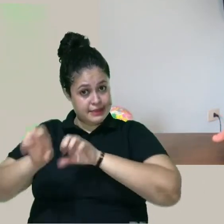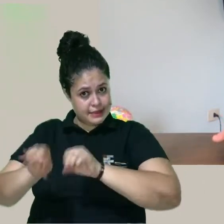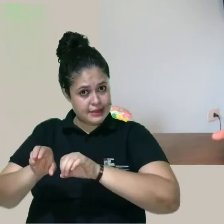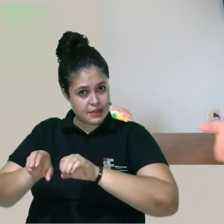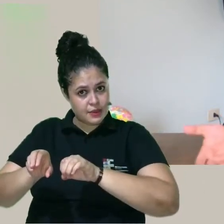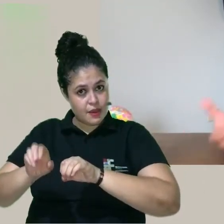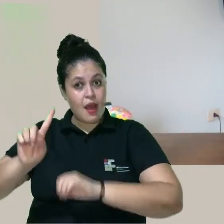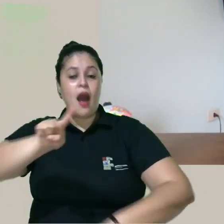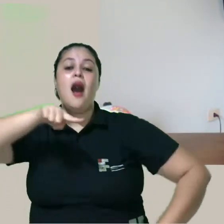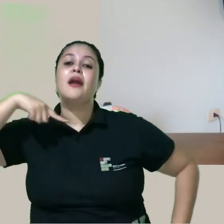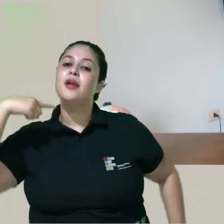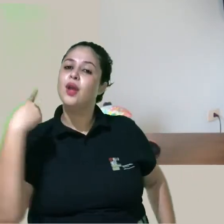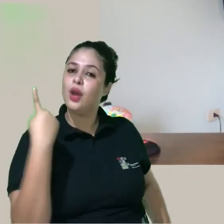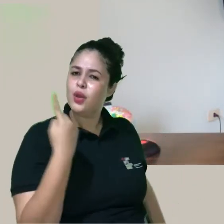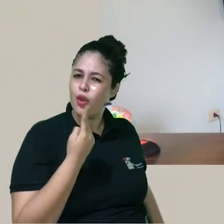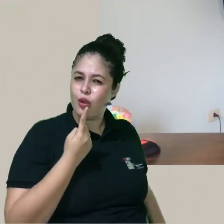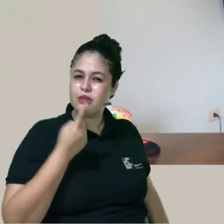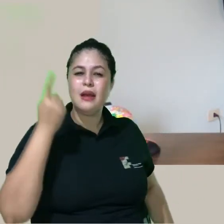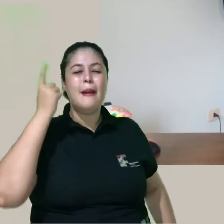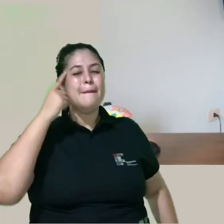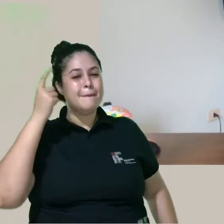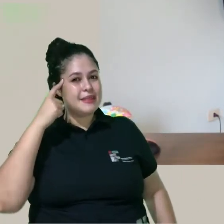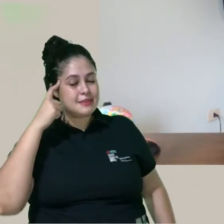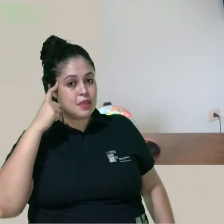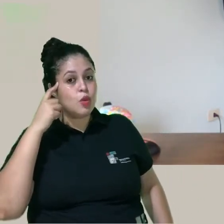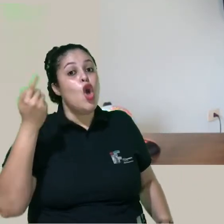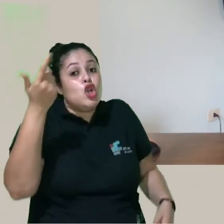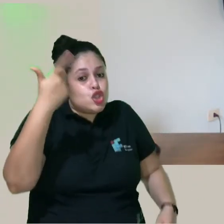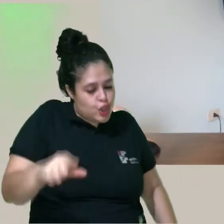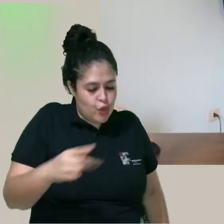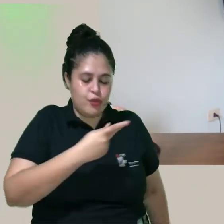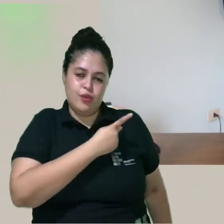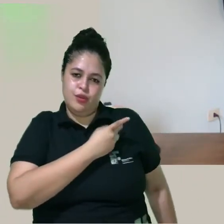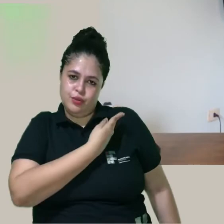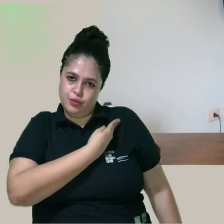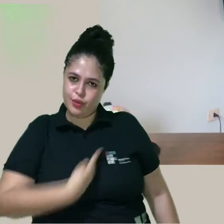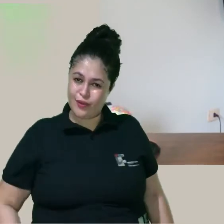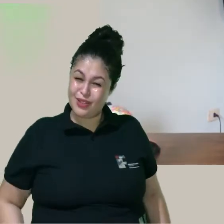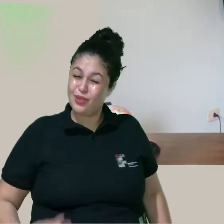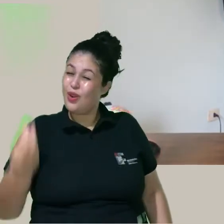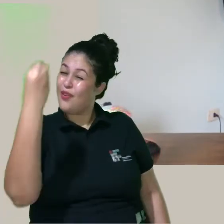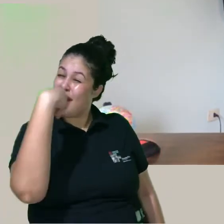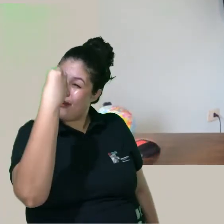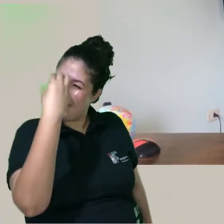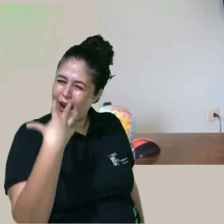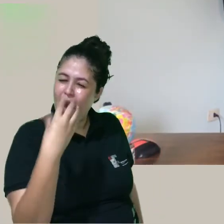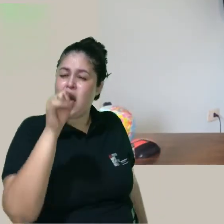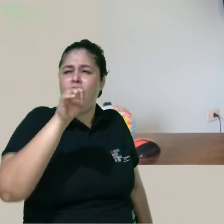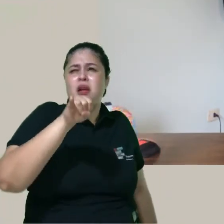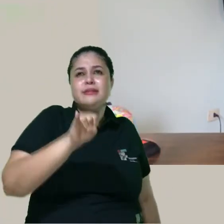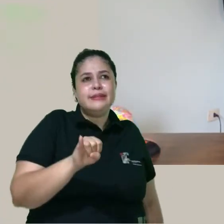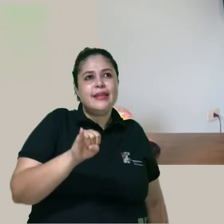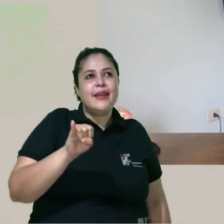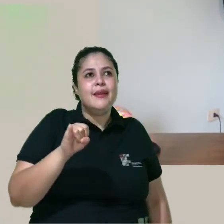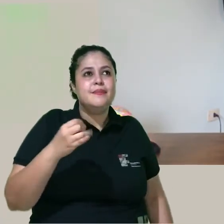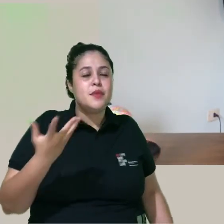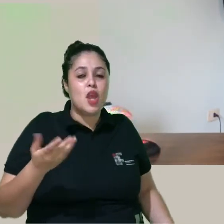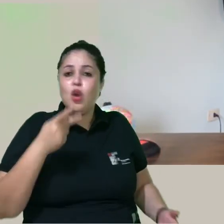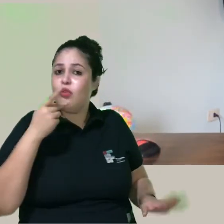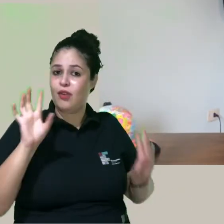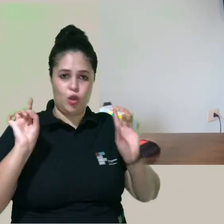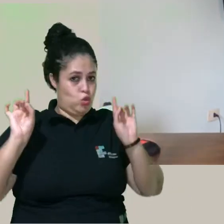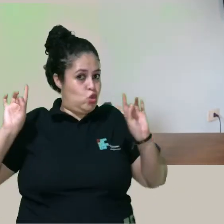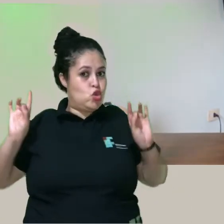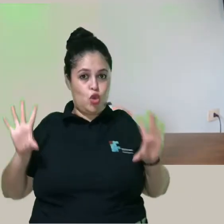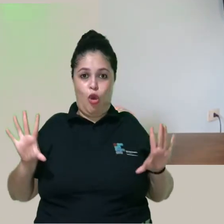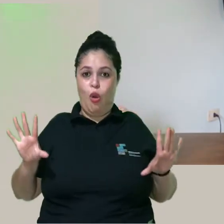ensino. Aí nós retornamos à questão do nosso desgoverno. Se o nosso governo é fraco, se o nosso governo está, e eu